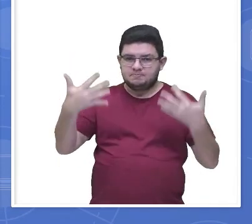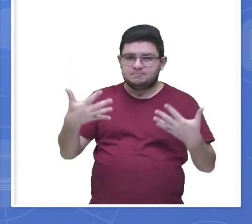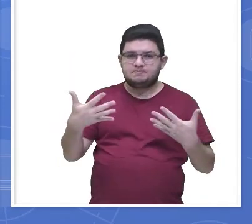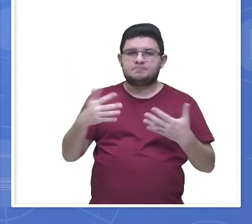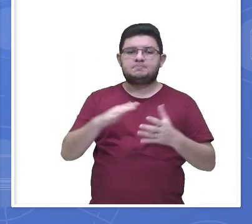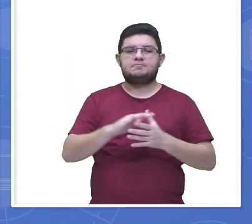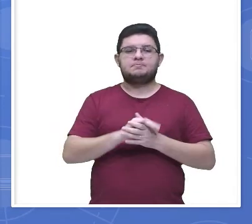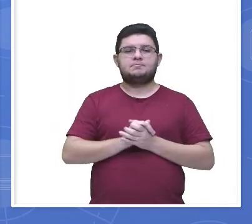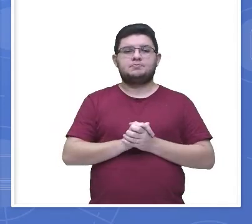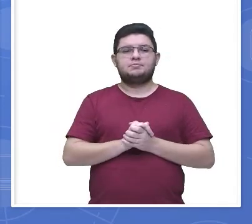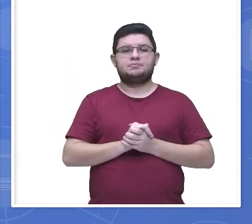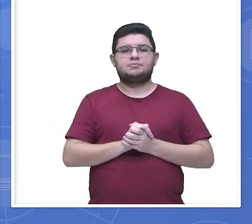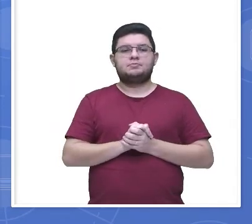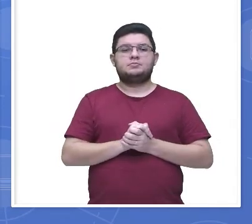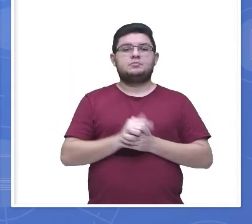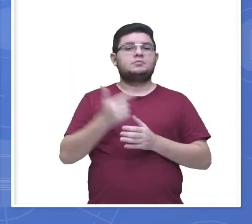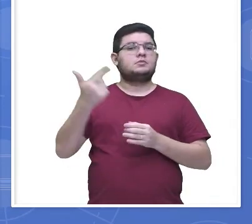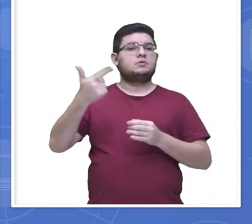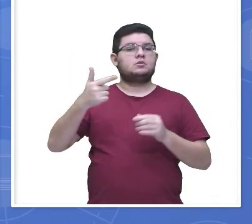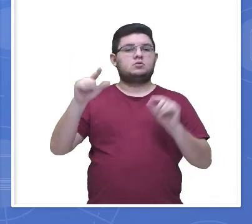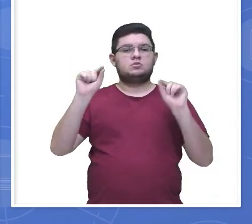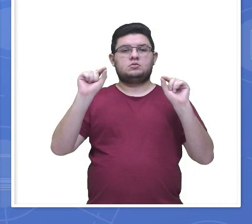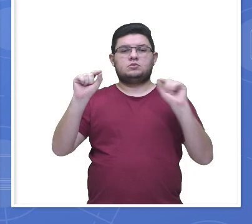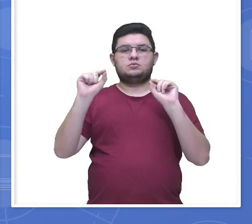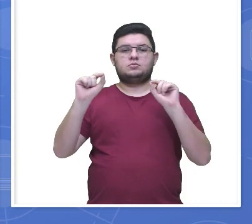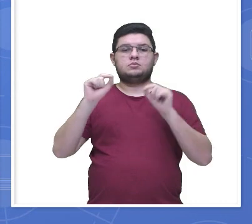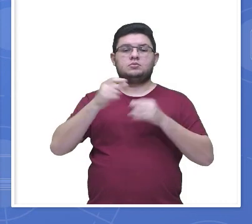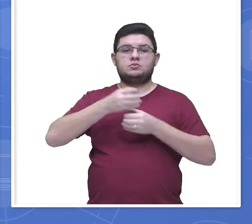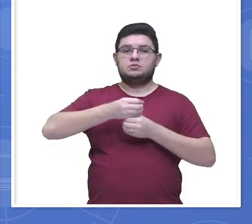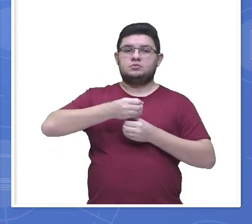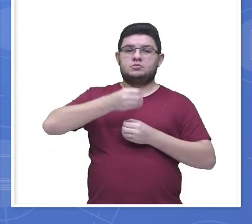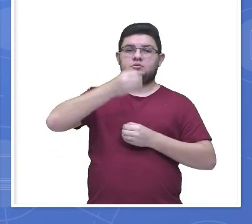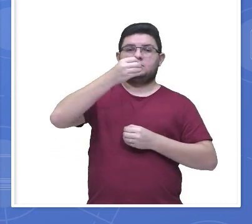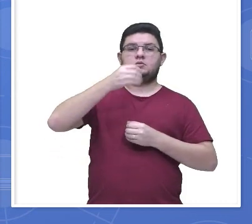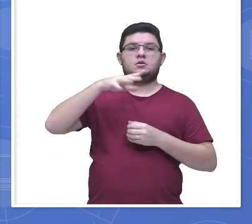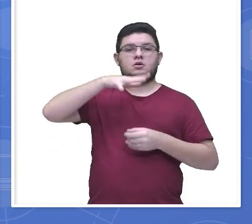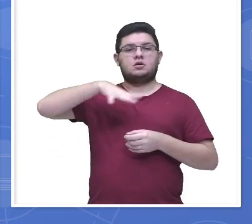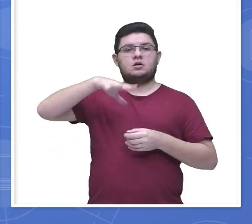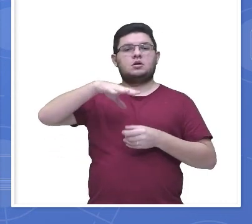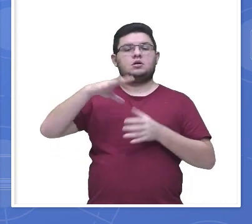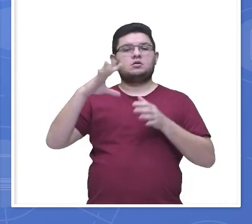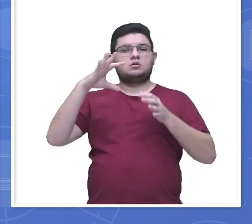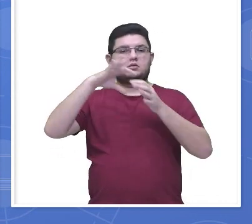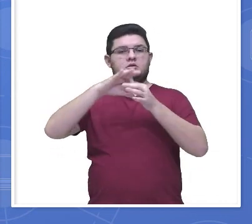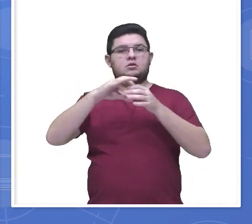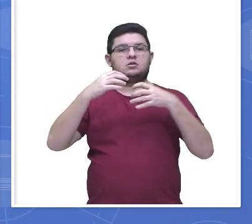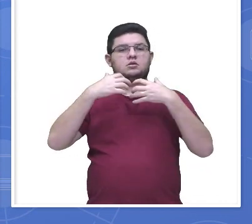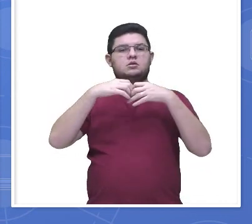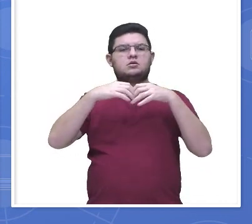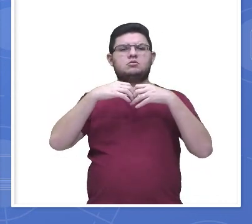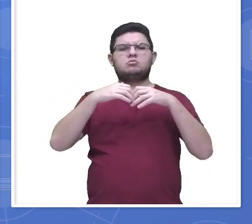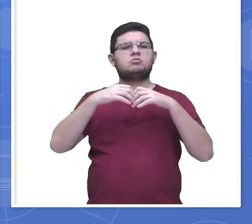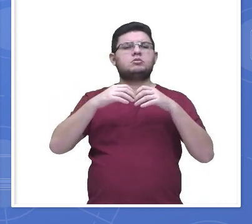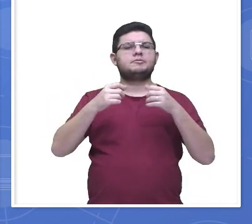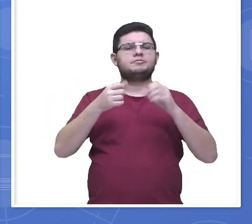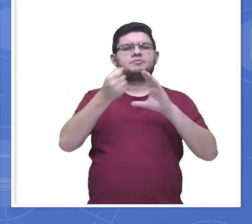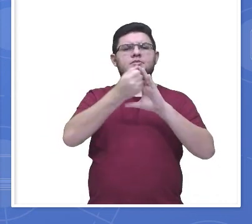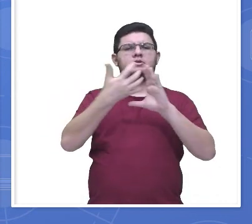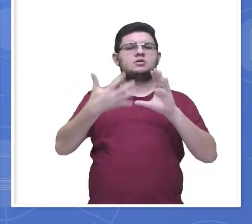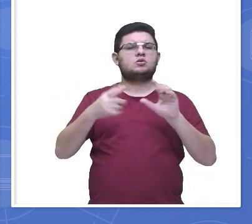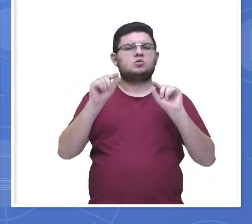da nossa questão 2. Né? O que constitui o nosso tronco encefálico? O nosso tronco encefálico, então, ele é constituído